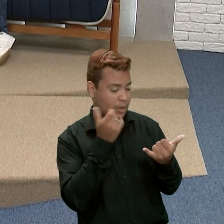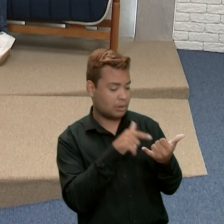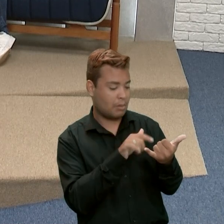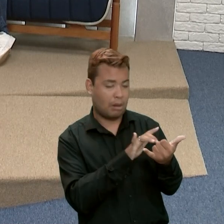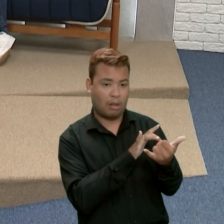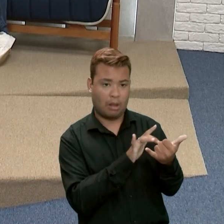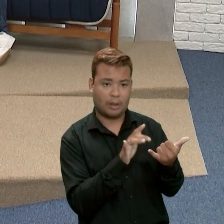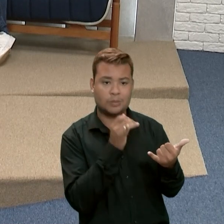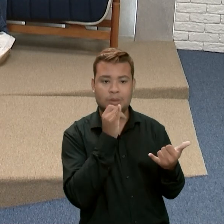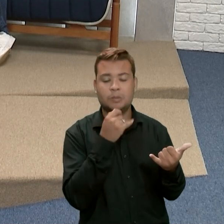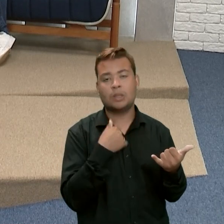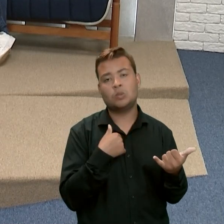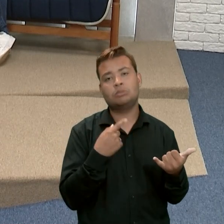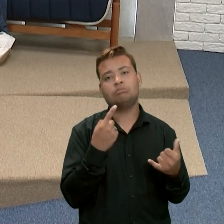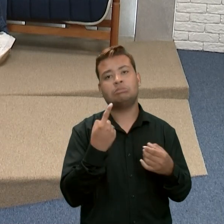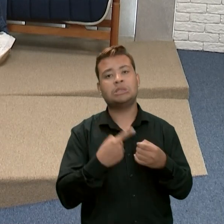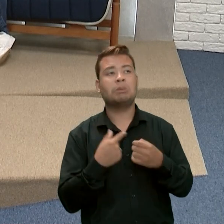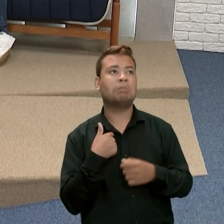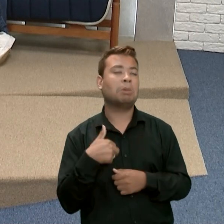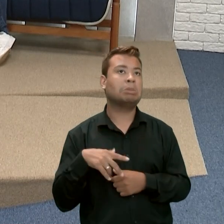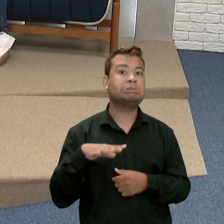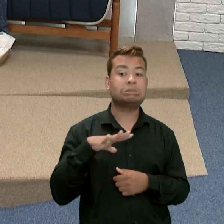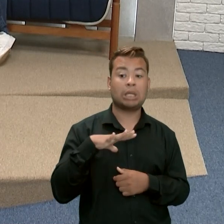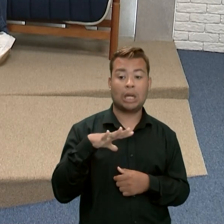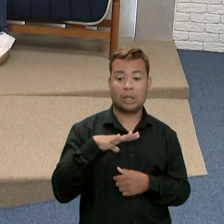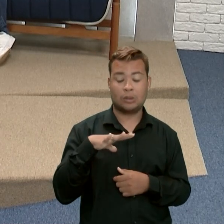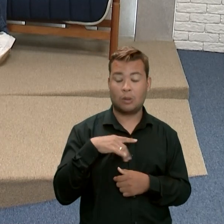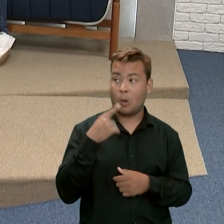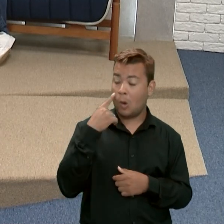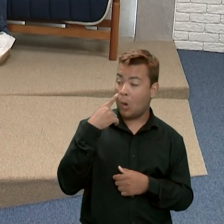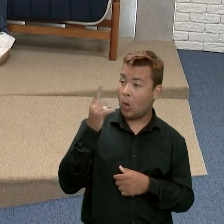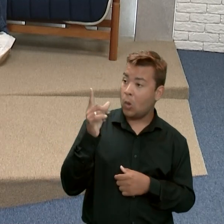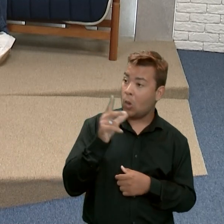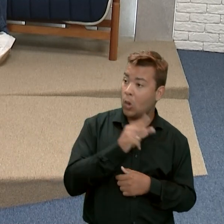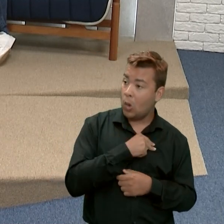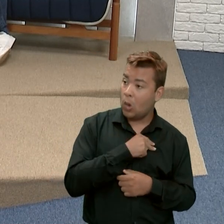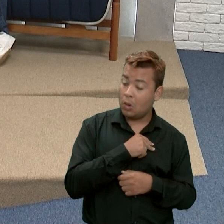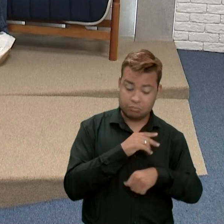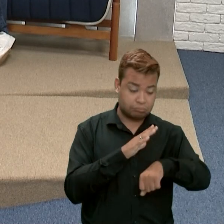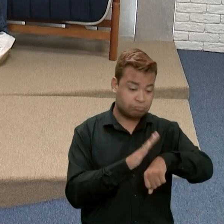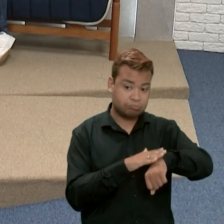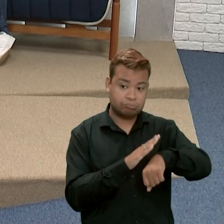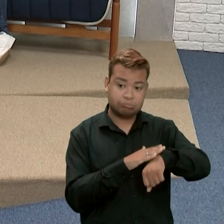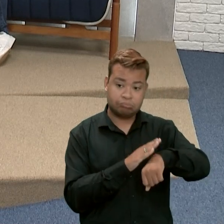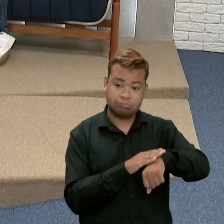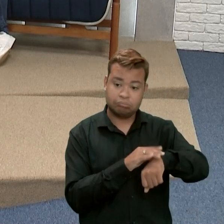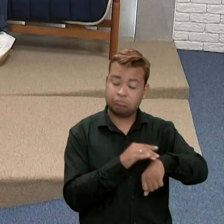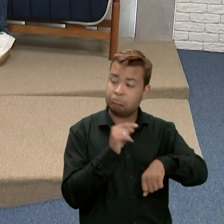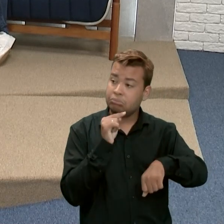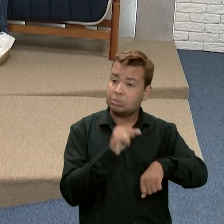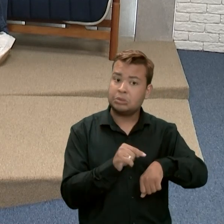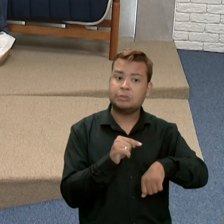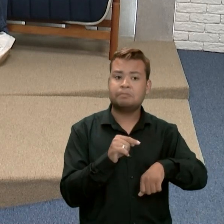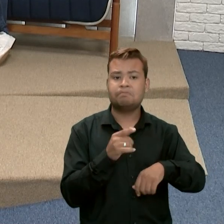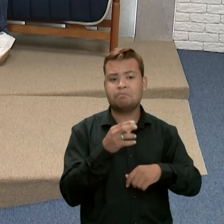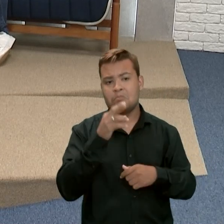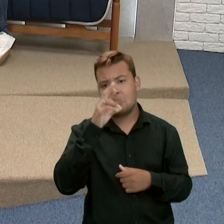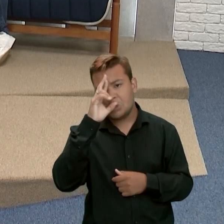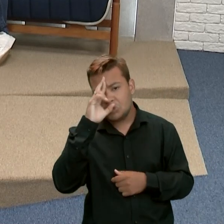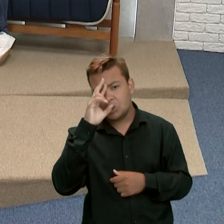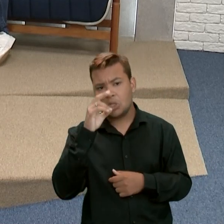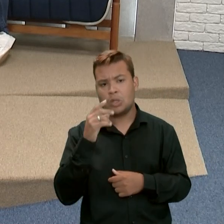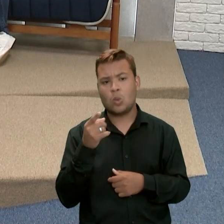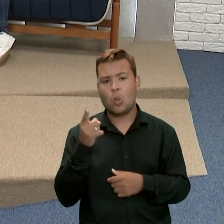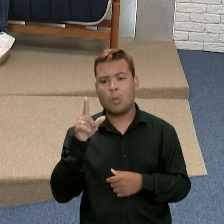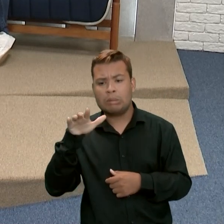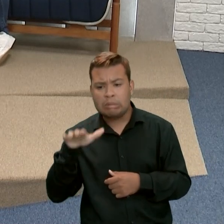da cidade, nossa, tem esses horários aqui de meio-dia, 1 hora da tarde, a